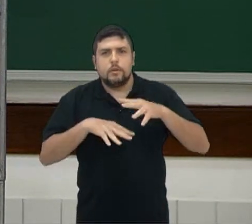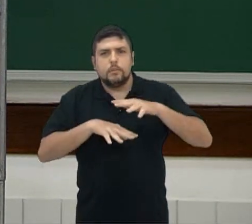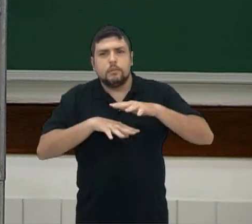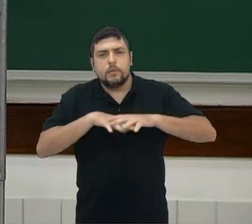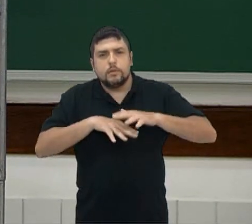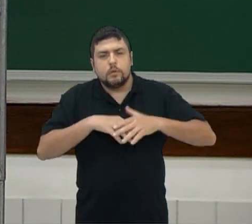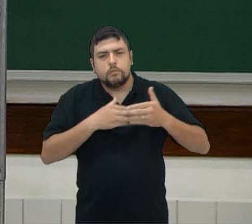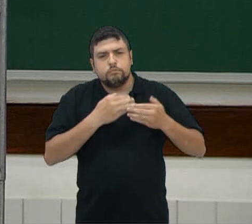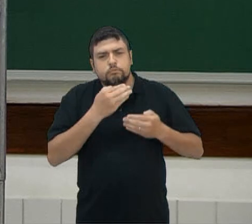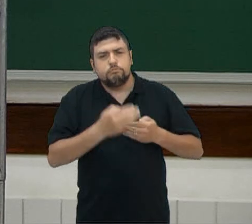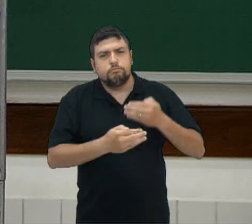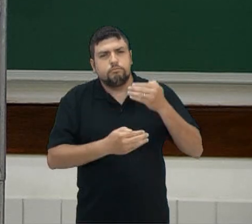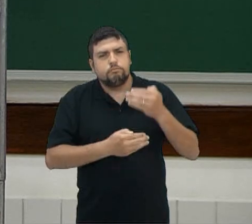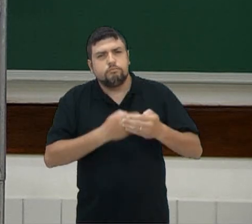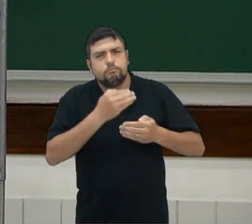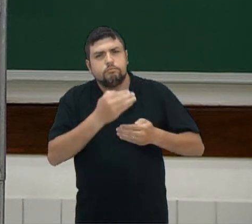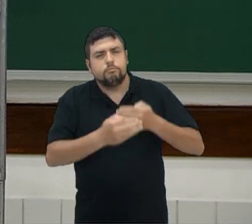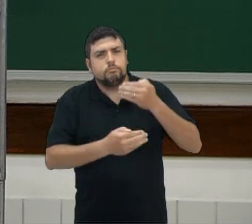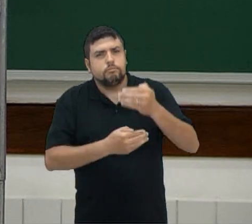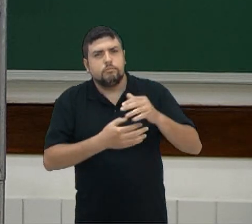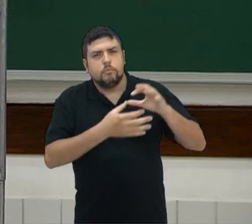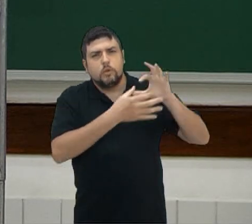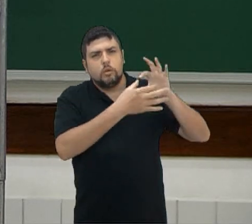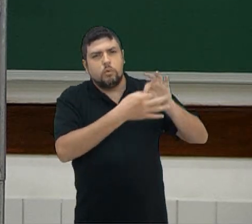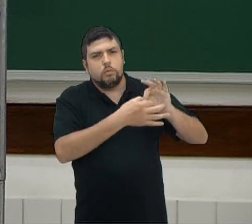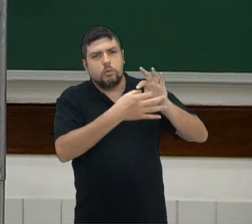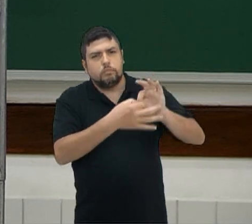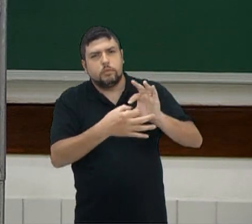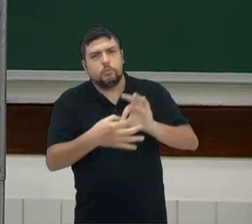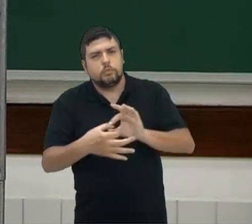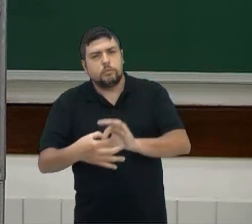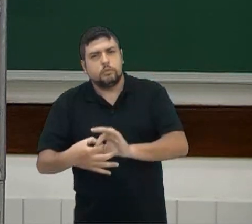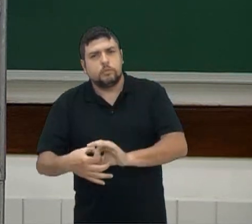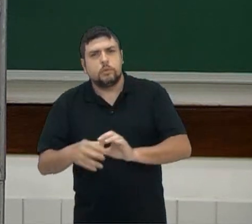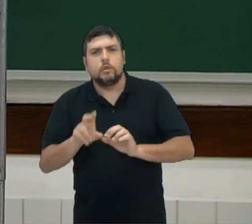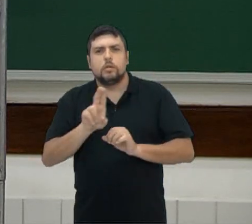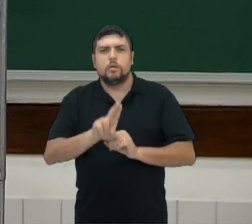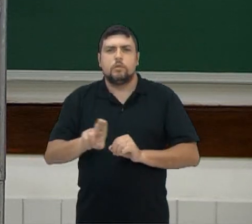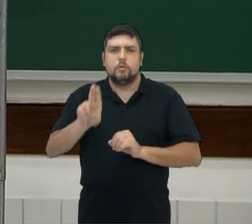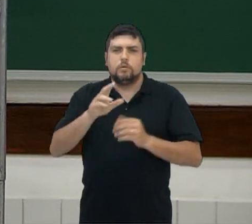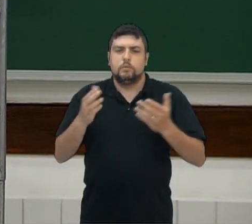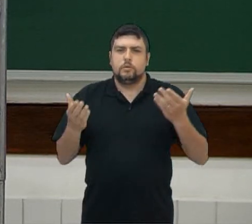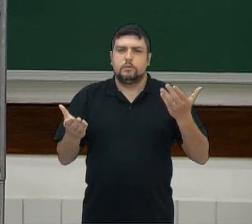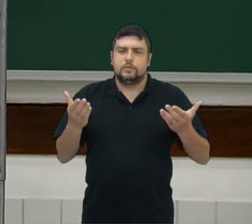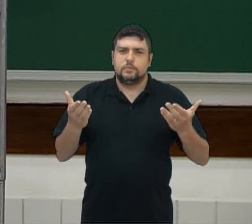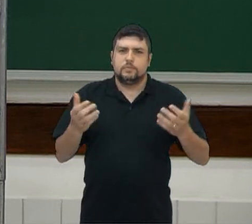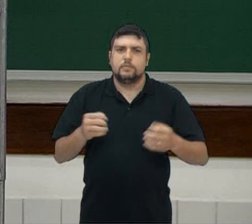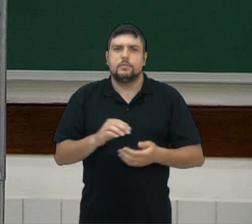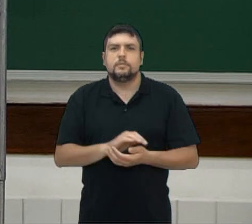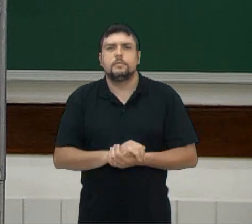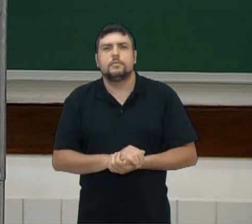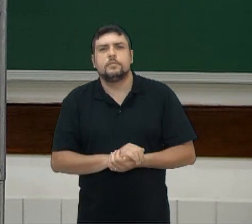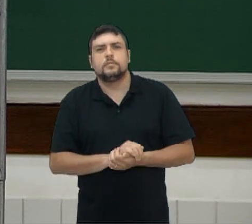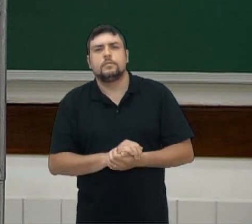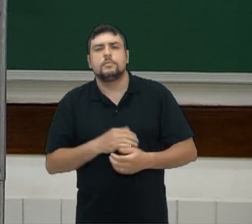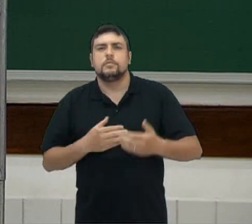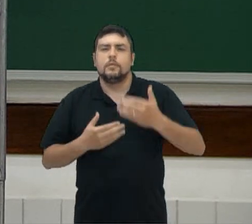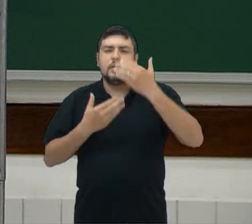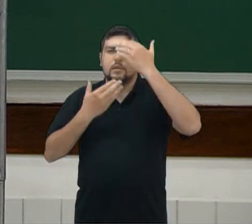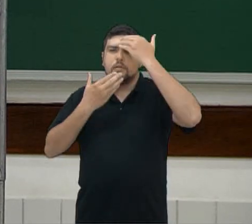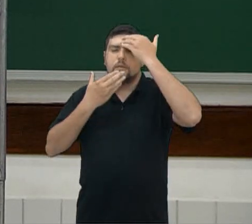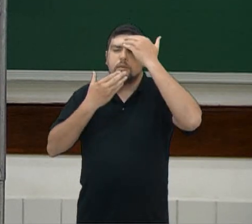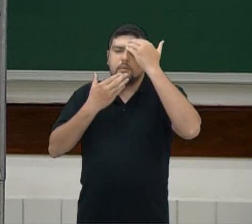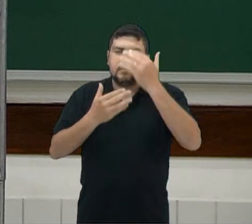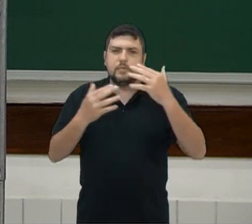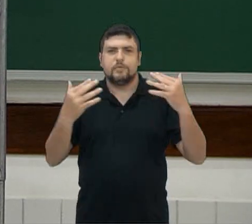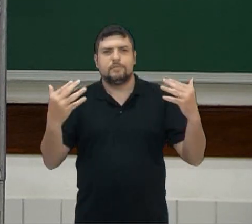caminhar junto. Então, é um assunto diferente usando proporção. Muito obrigada pela aula de hoje, espero que